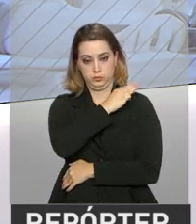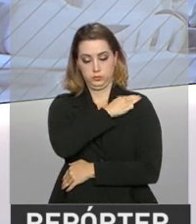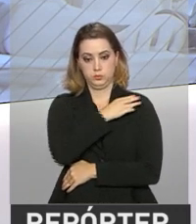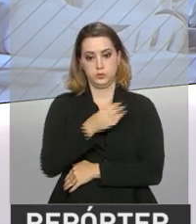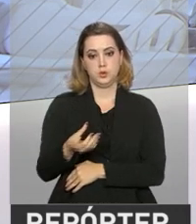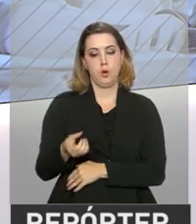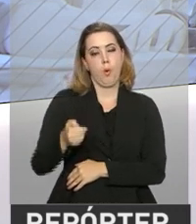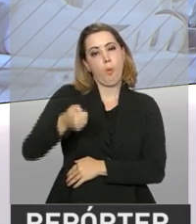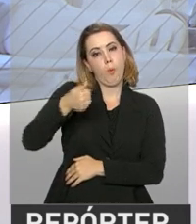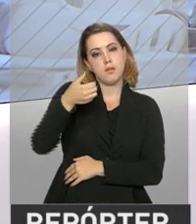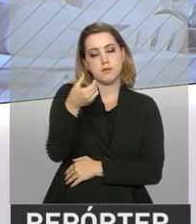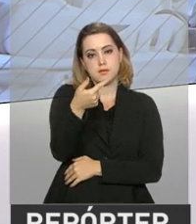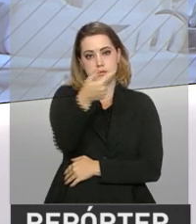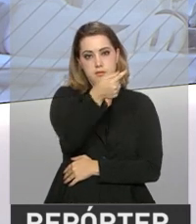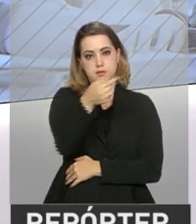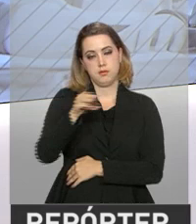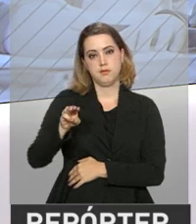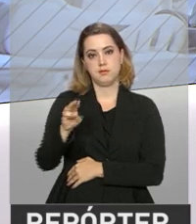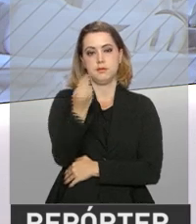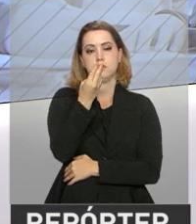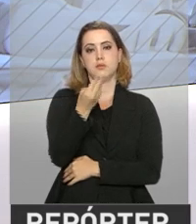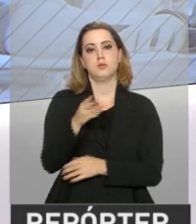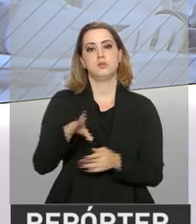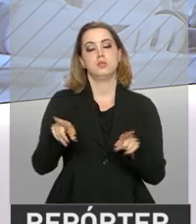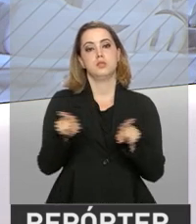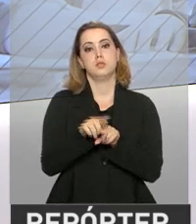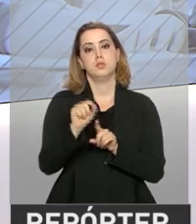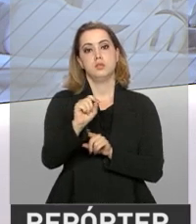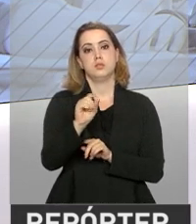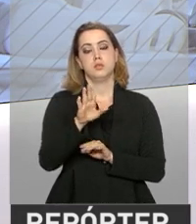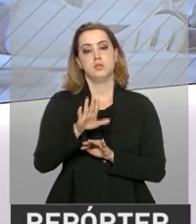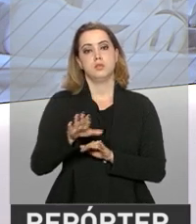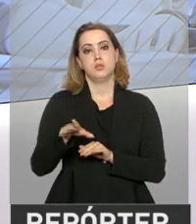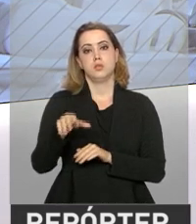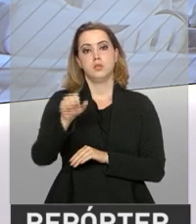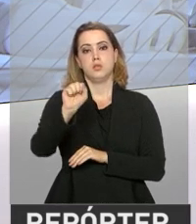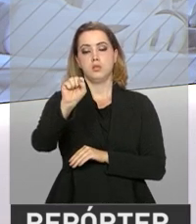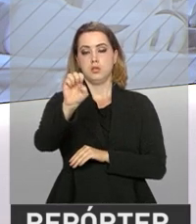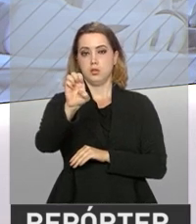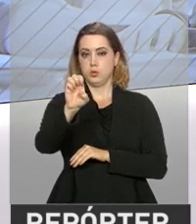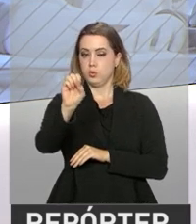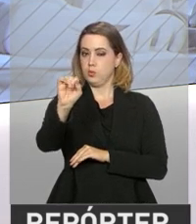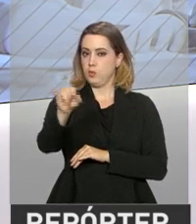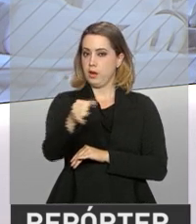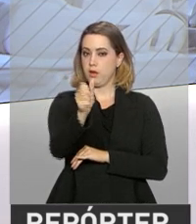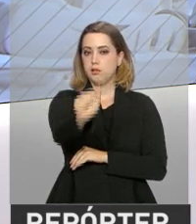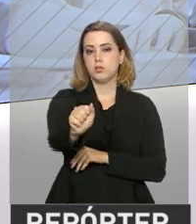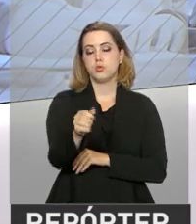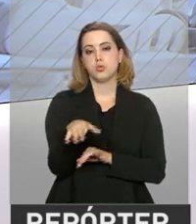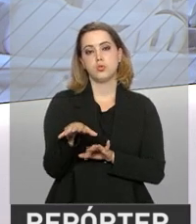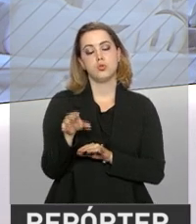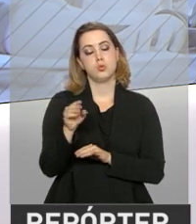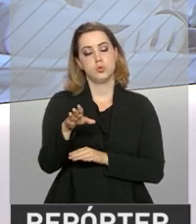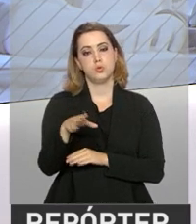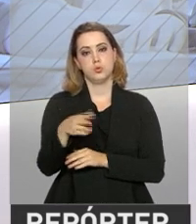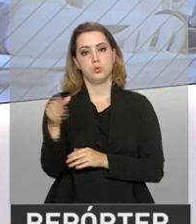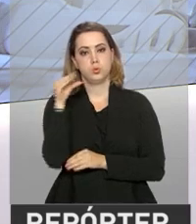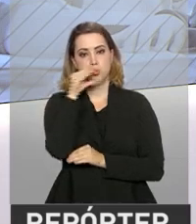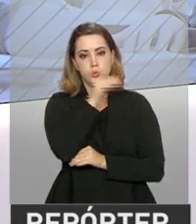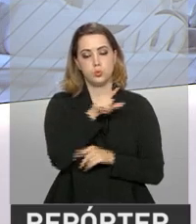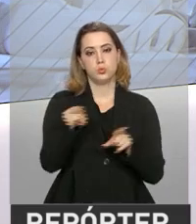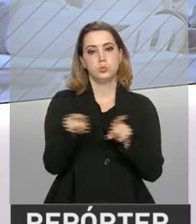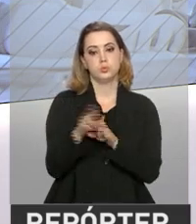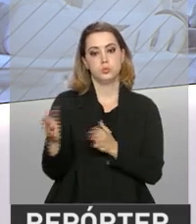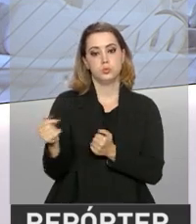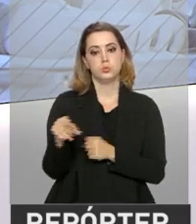são quase 7 milhões 6,8 milhões de estudantes e na educação de jovens e adultos 2 milhões